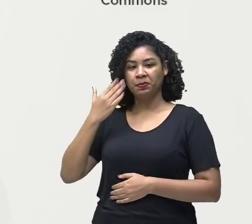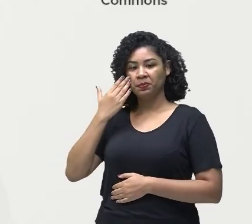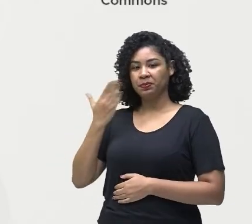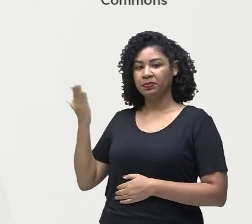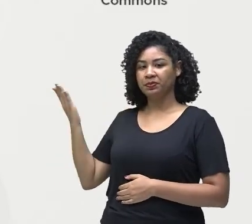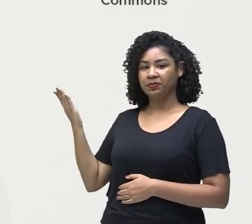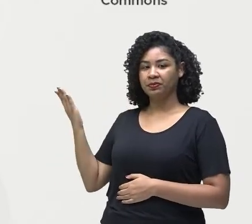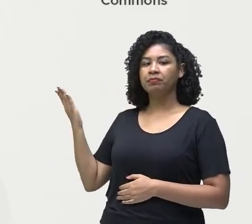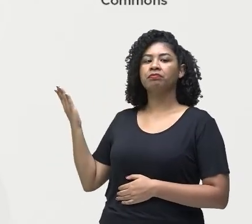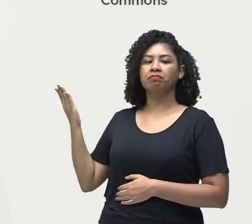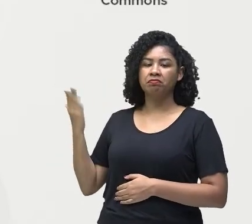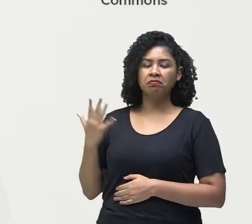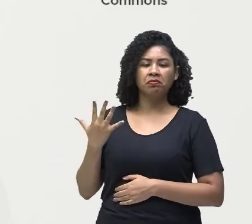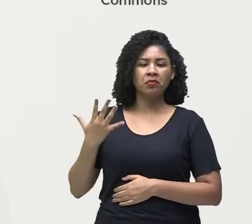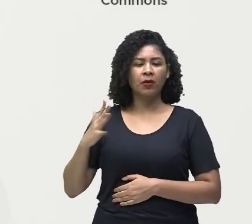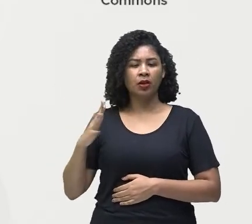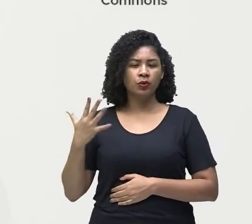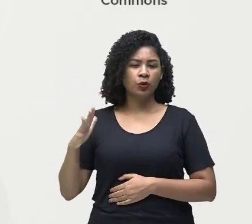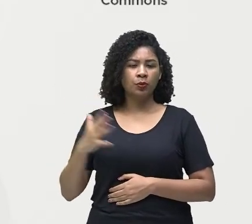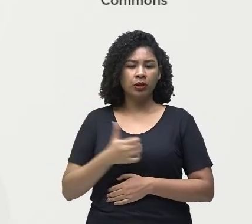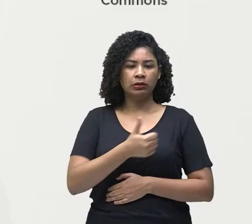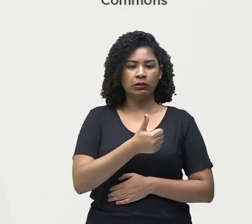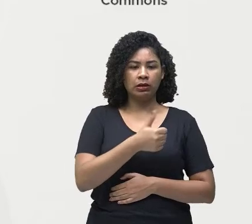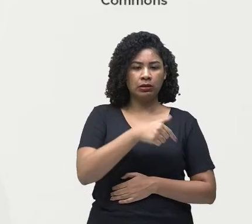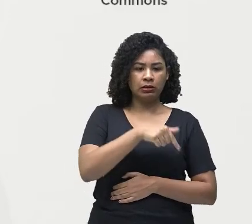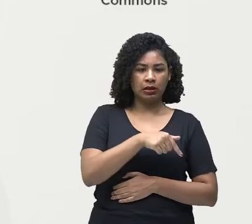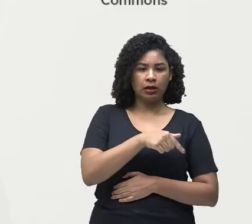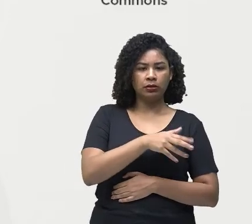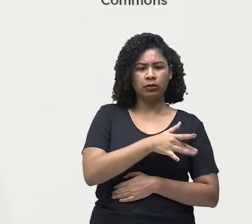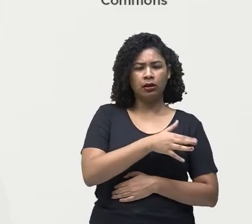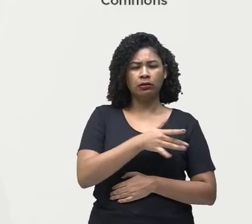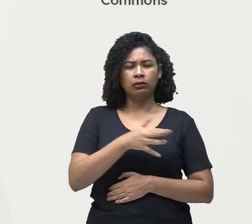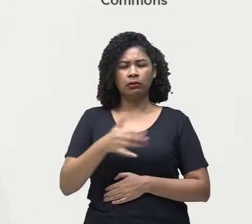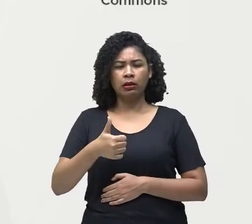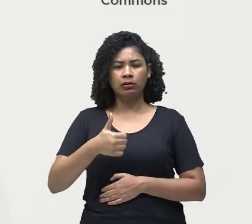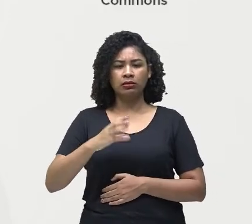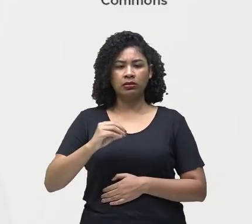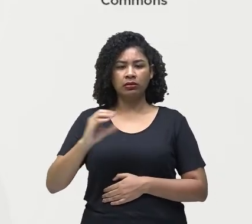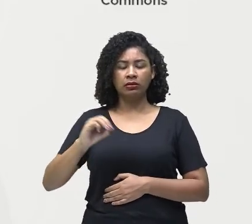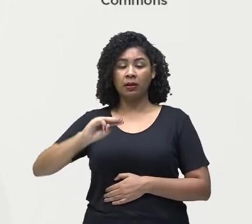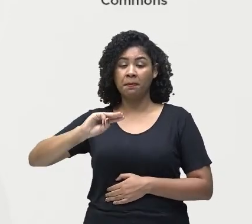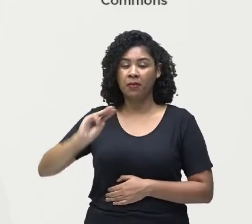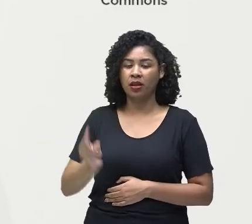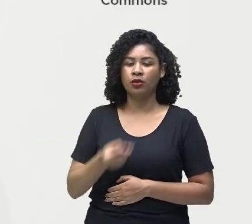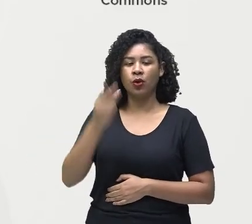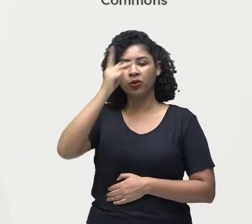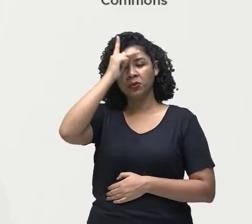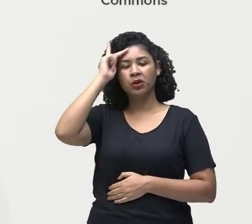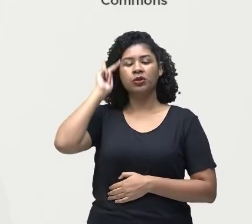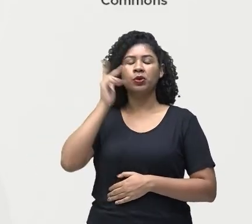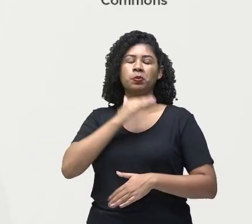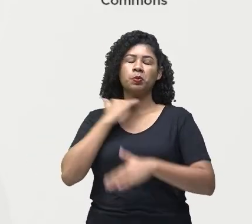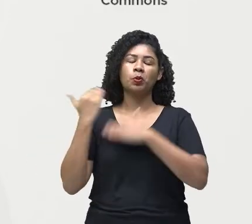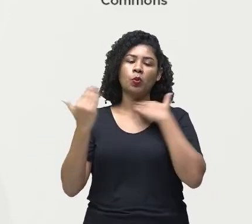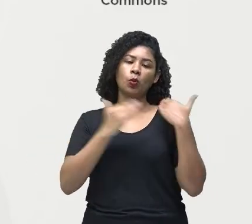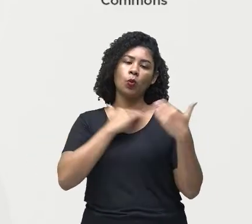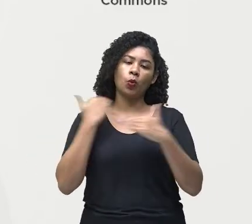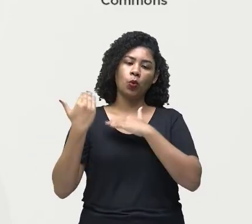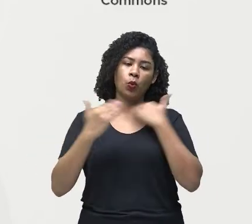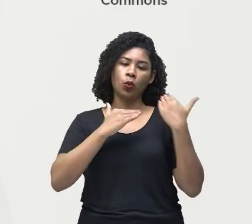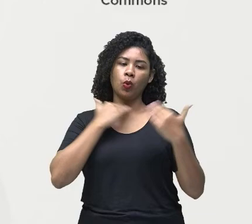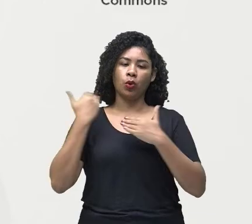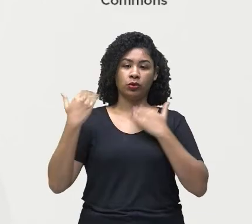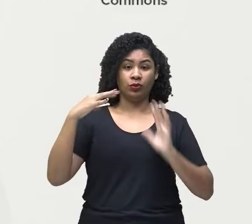com estimativa de entre 17 a 100 milhões de mortos em